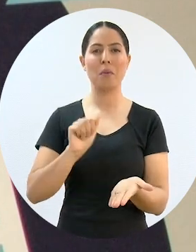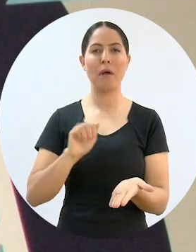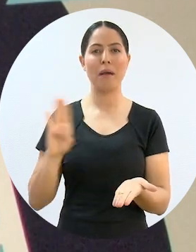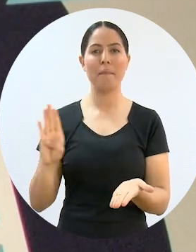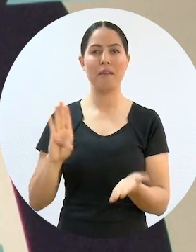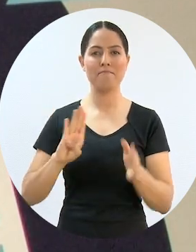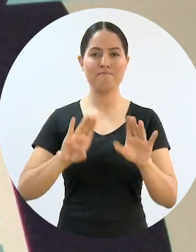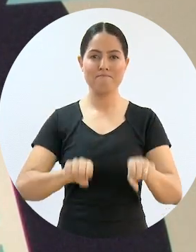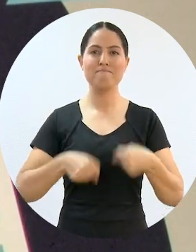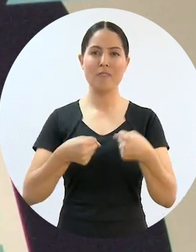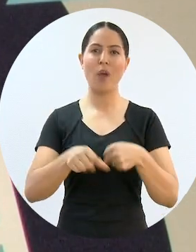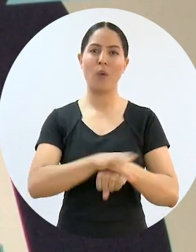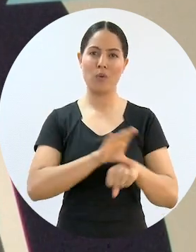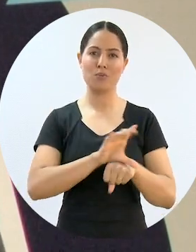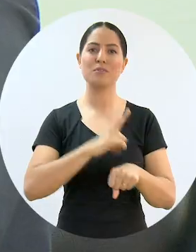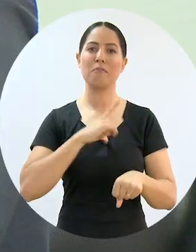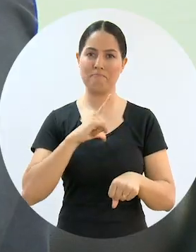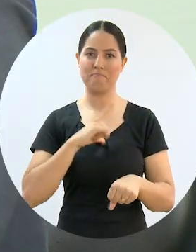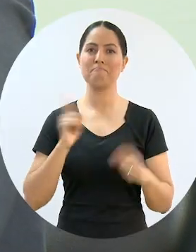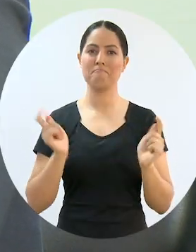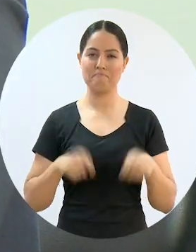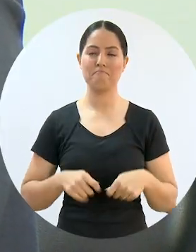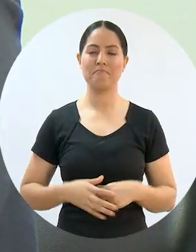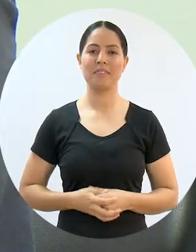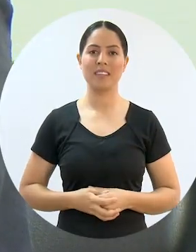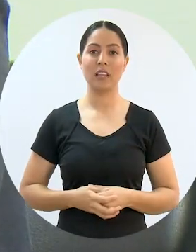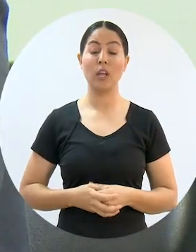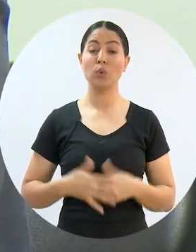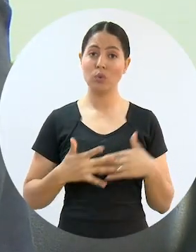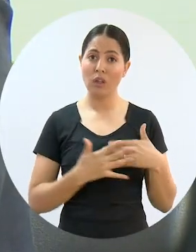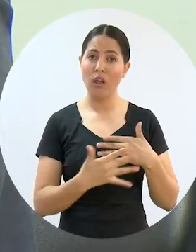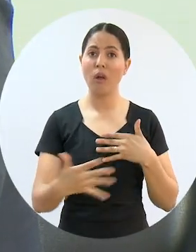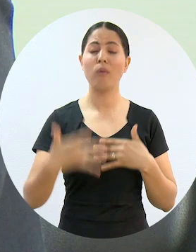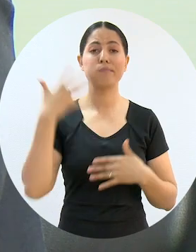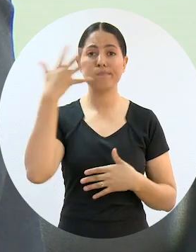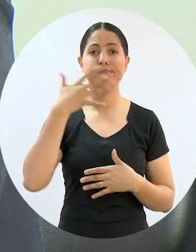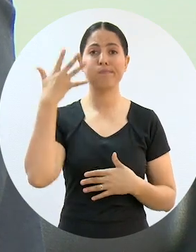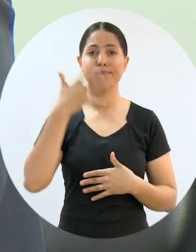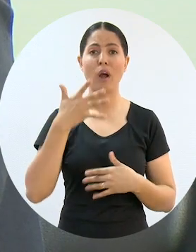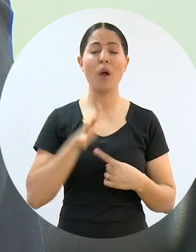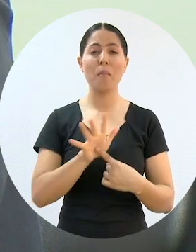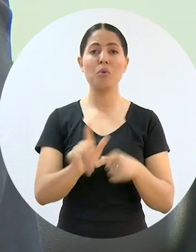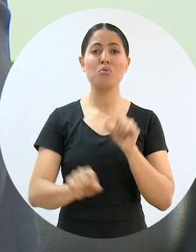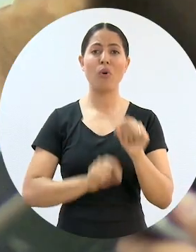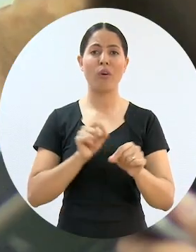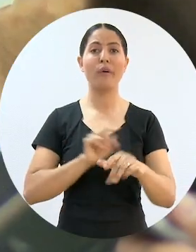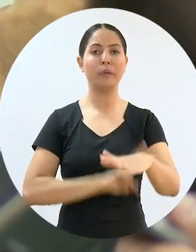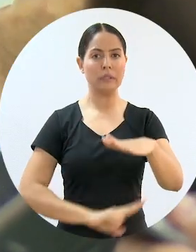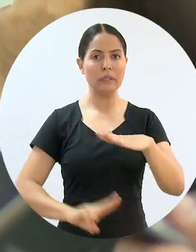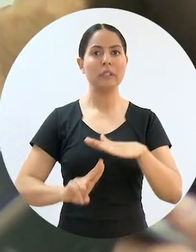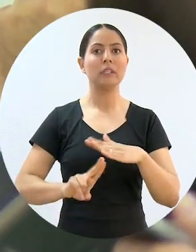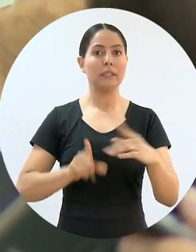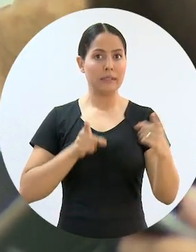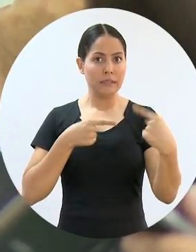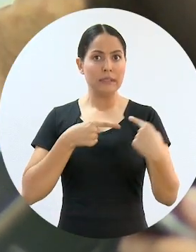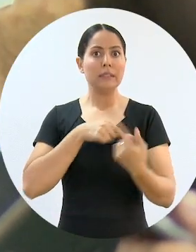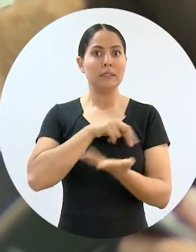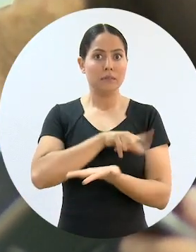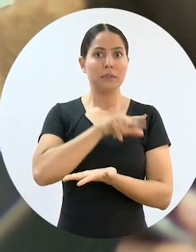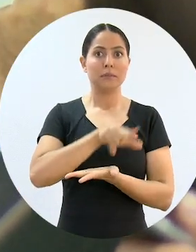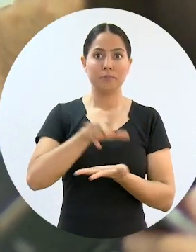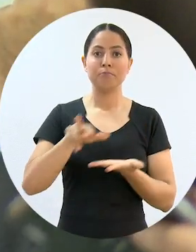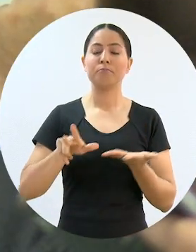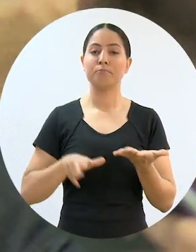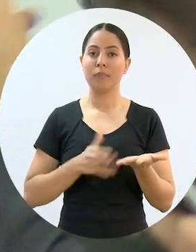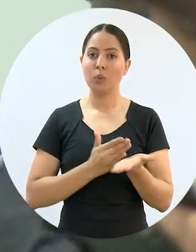própria OAB de defender a Constituição. Durante as apresentações, foi reforçado que as universidades passam por grandes